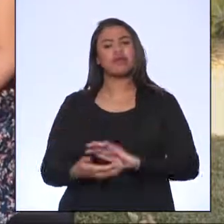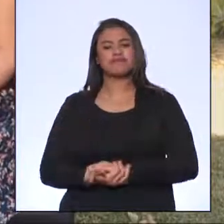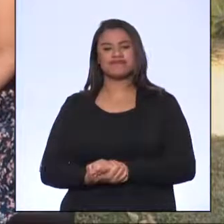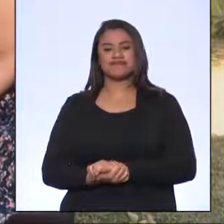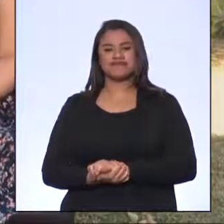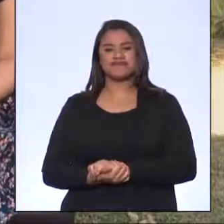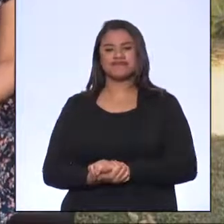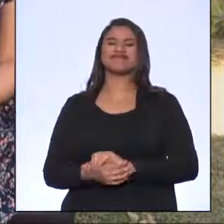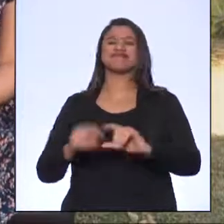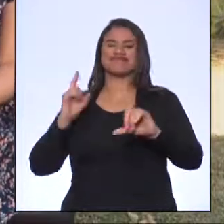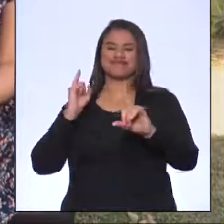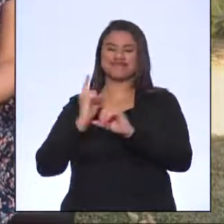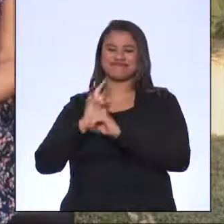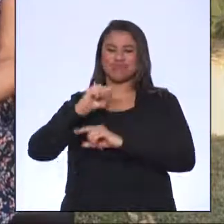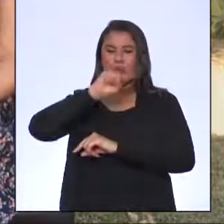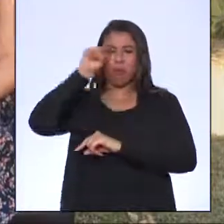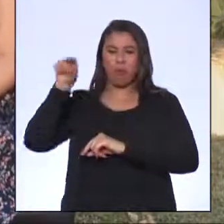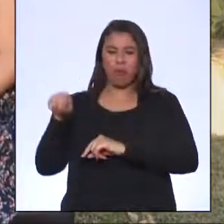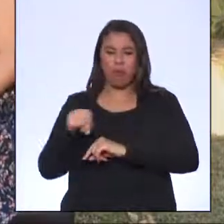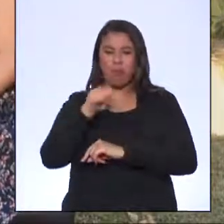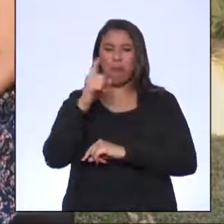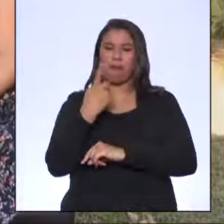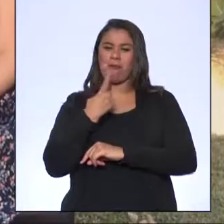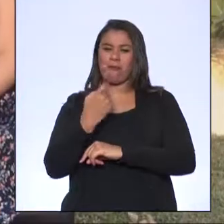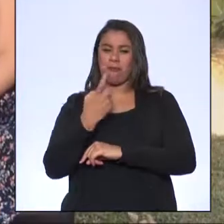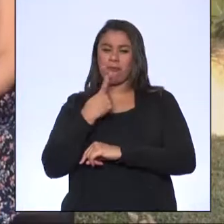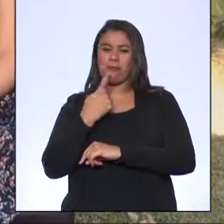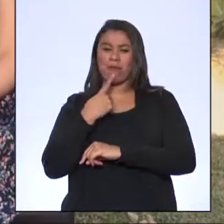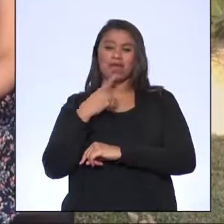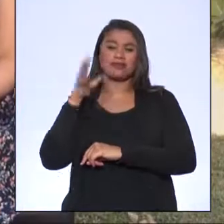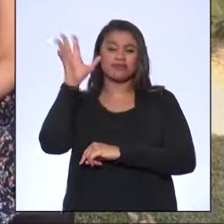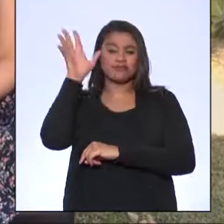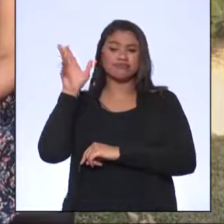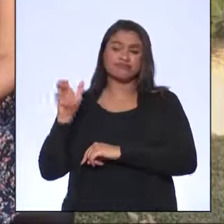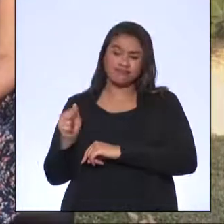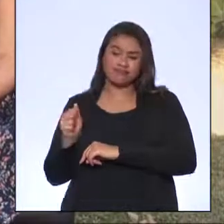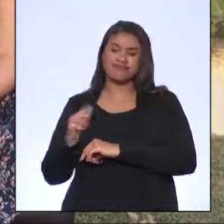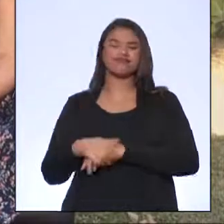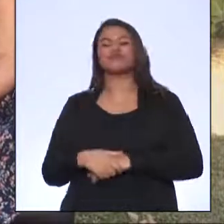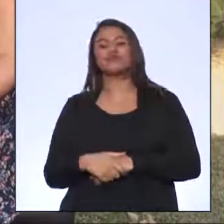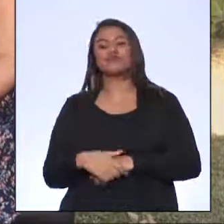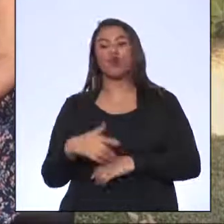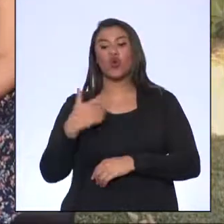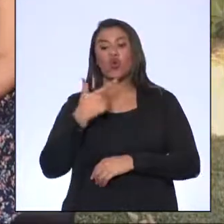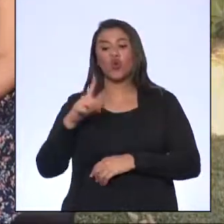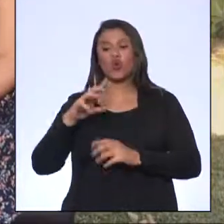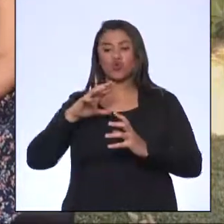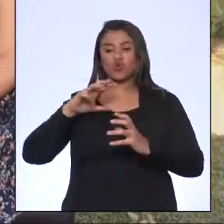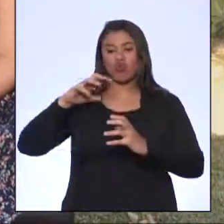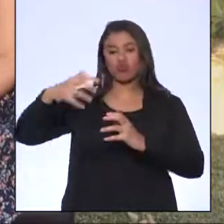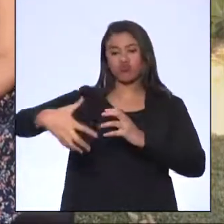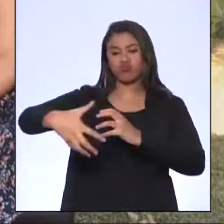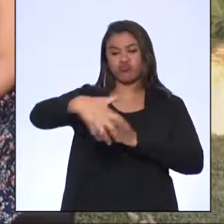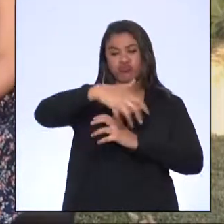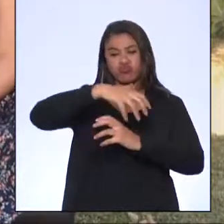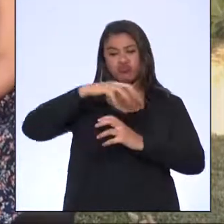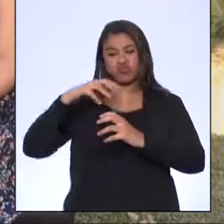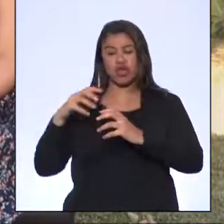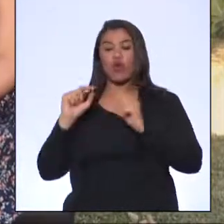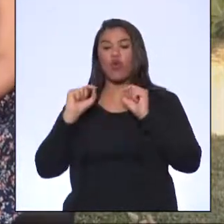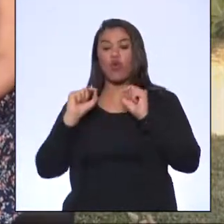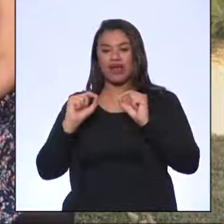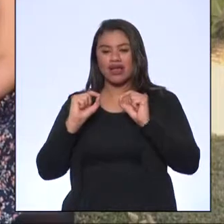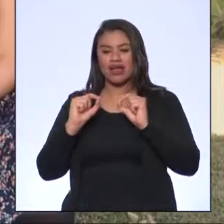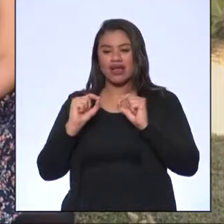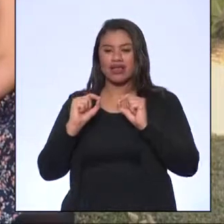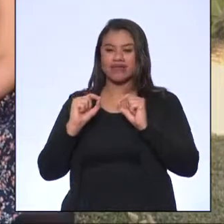Ah, muito bem. Outro ponto importante é que o continente africano é o único que é atravessado pelas